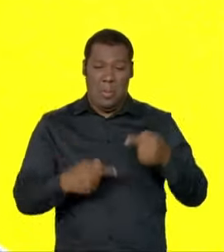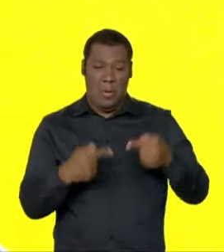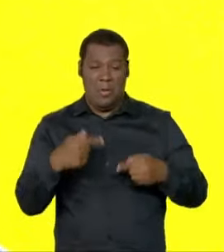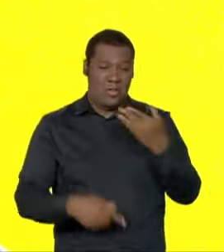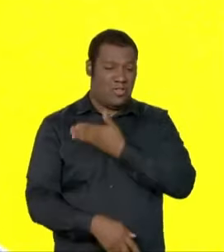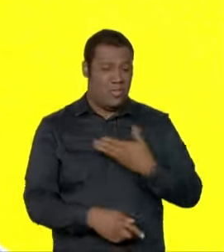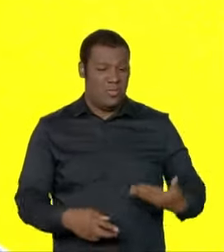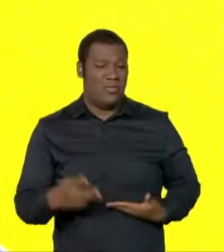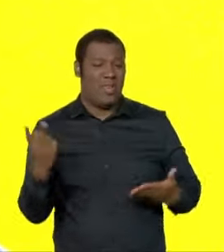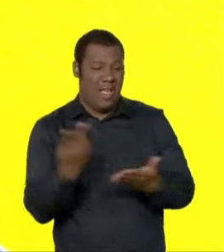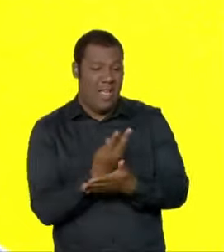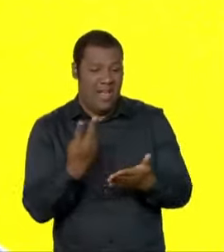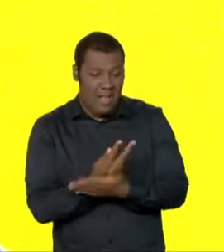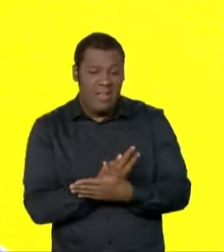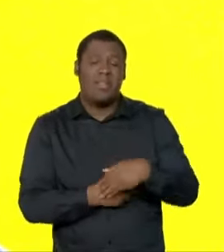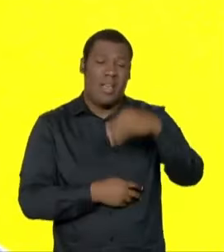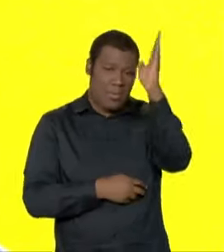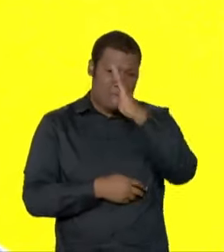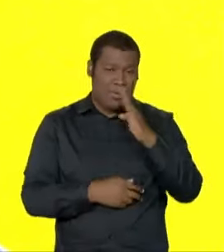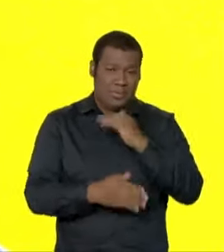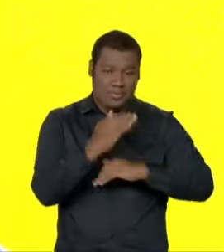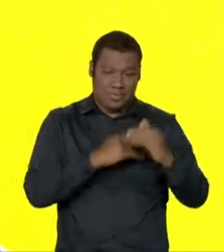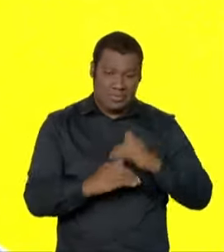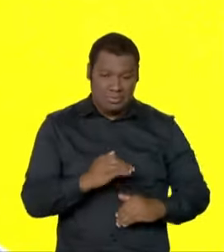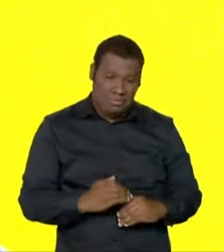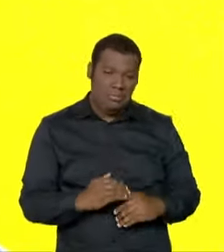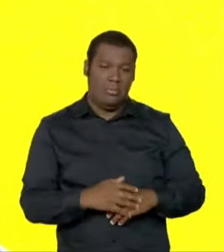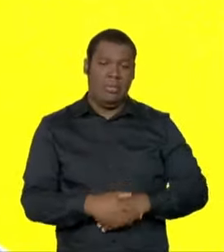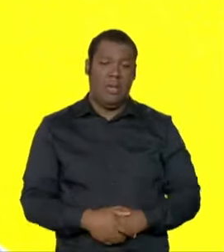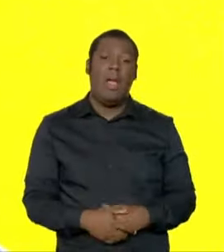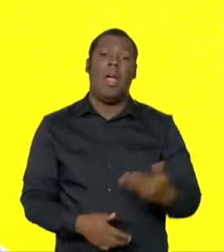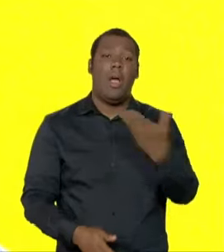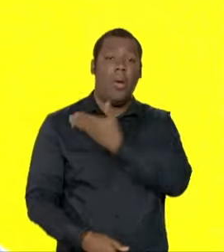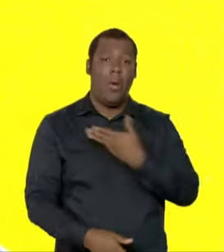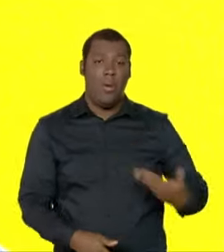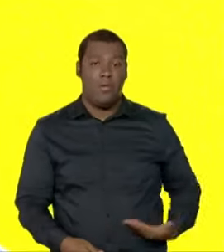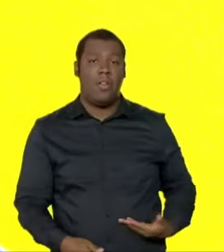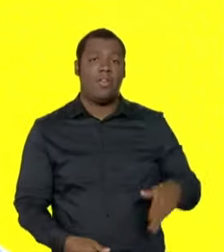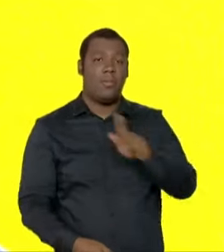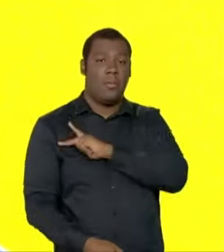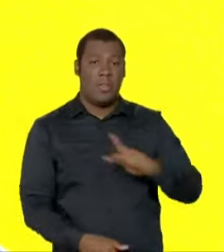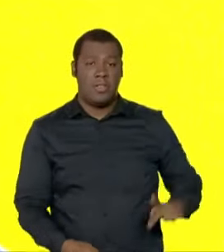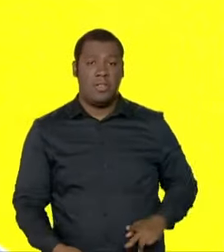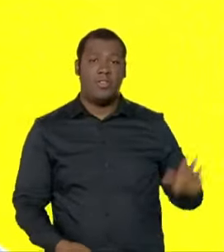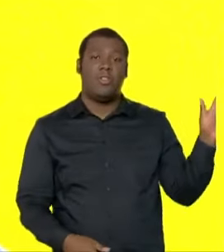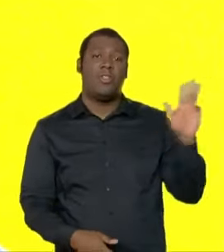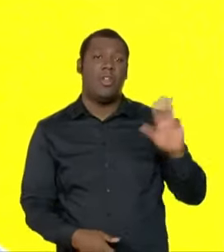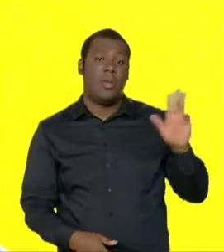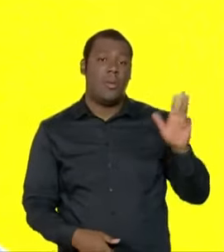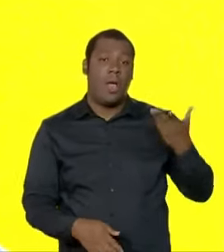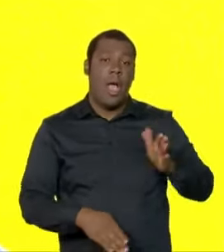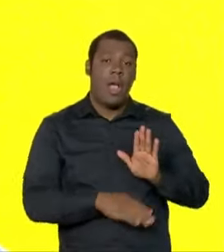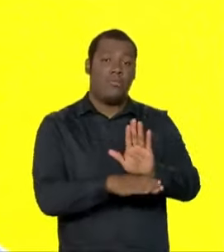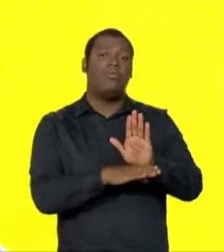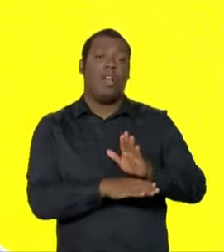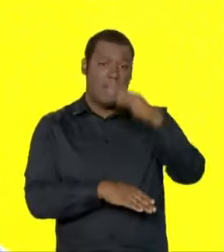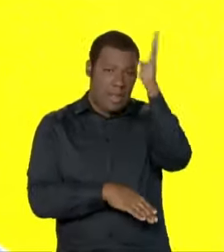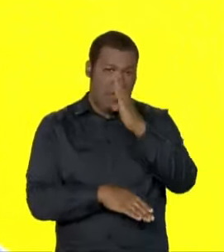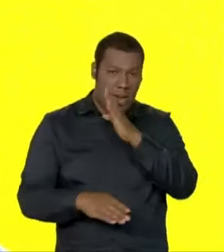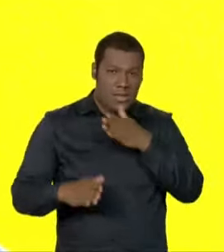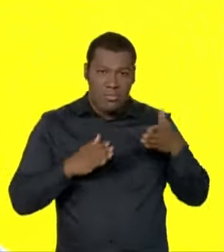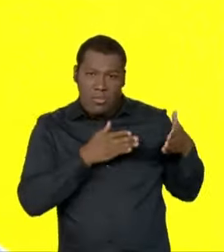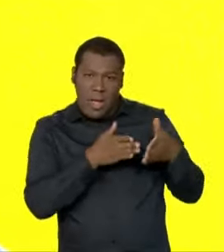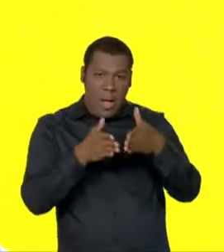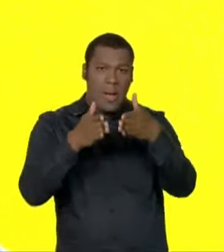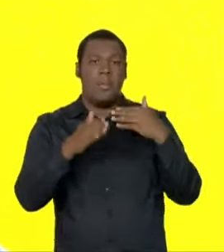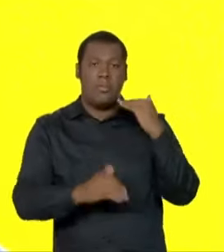equivocadas. E eu penso, presidente, que o seu governo tem a oportunidade de recolocar o Brasil na boa rota do desenvolvimento